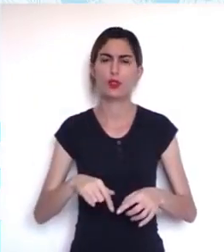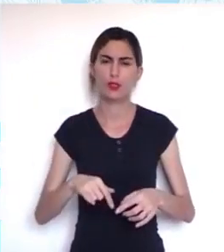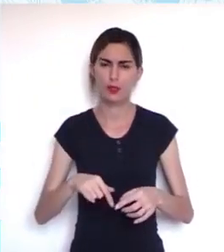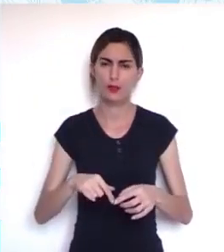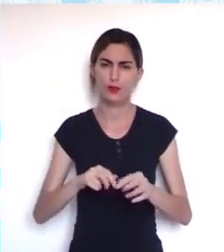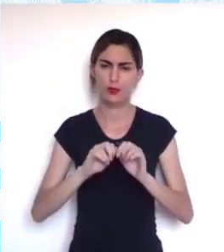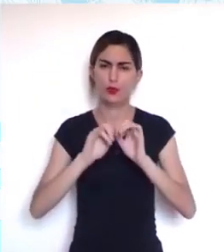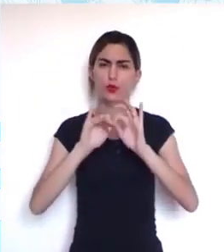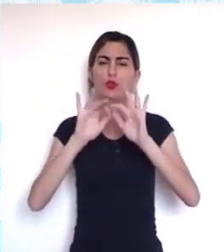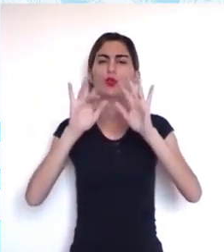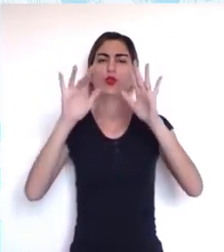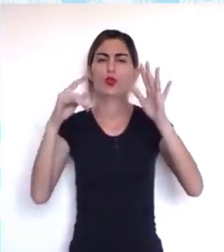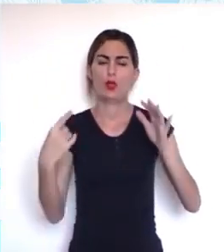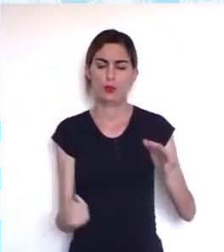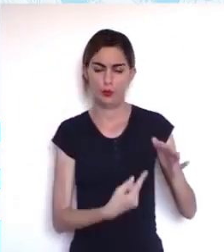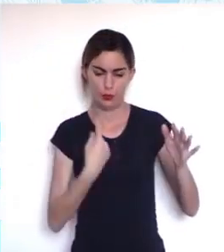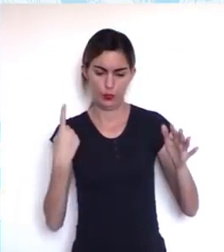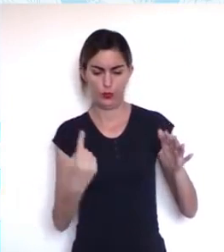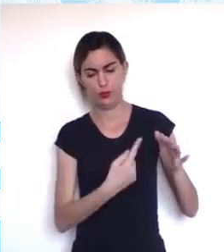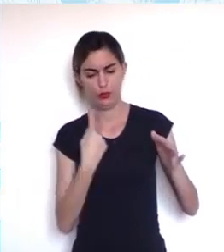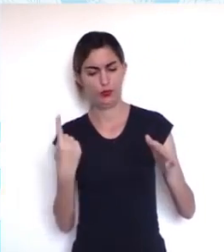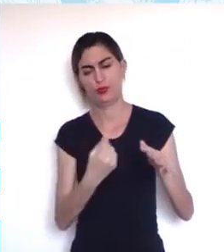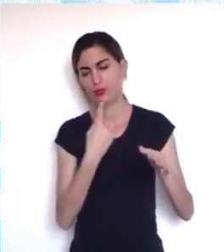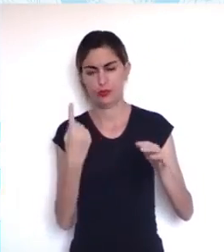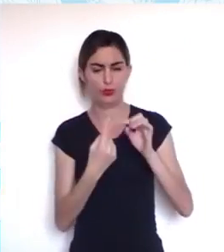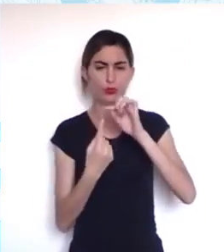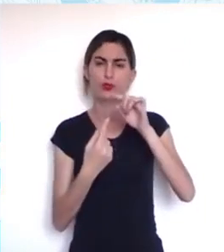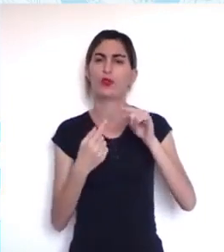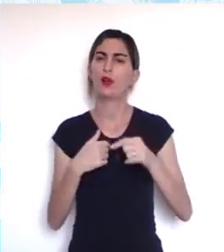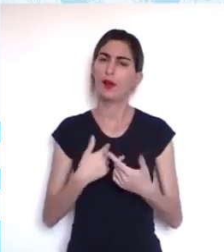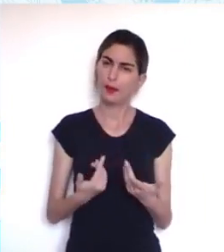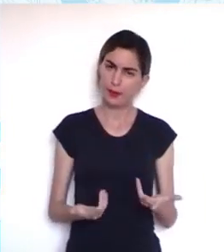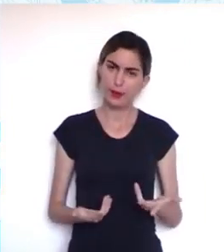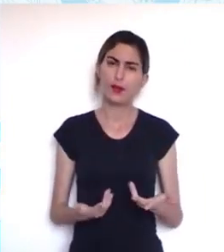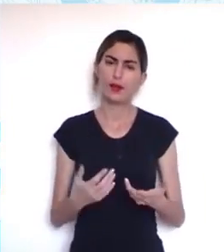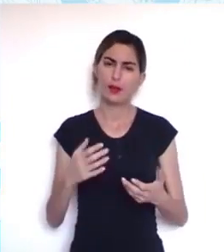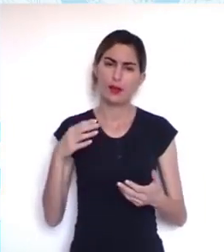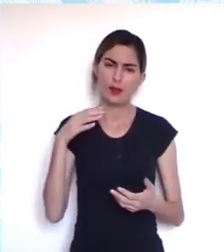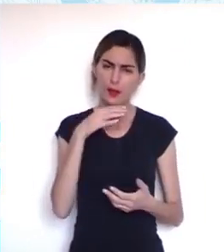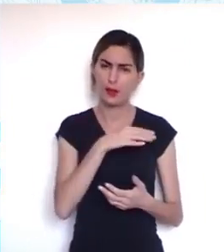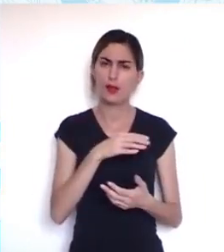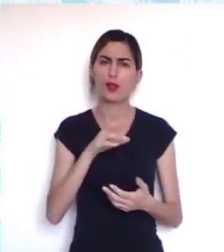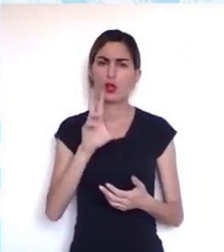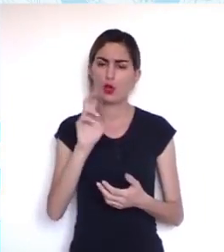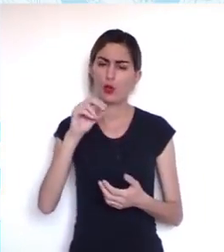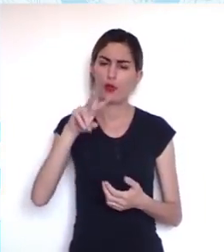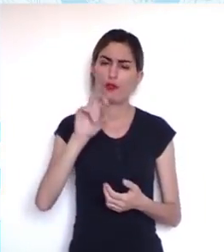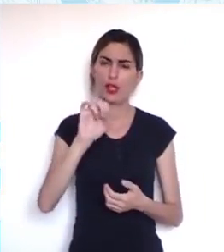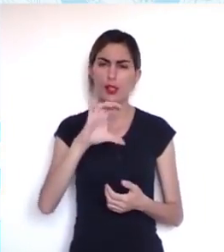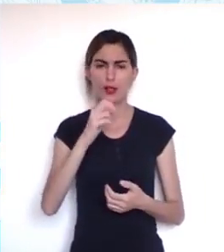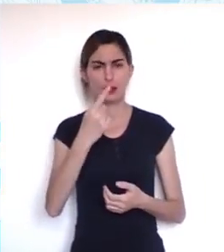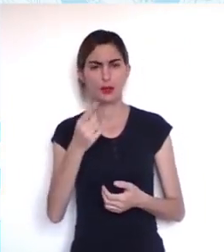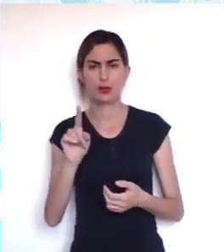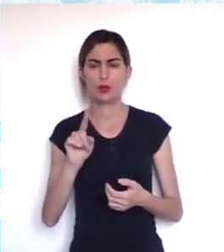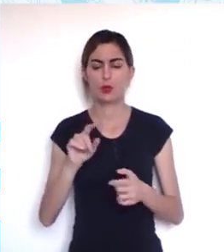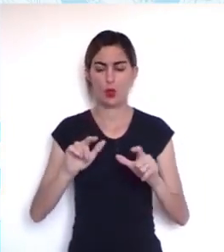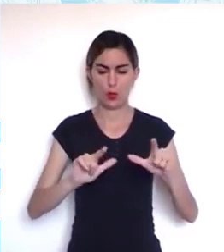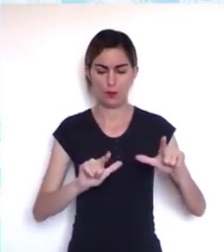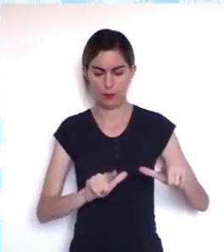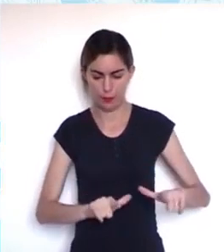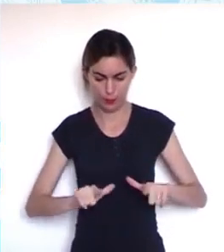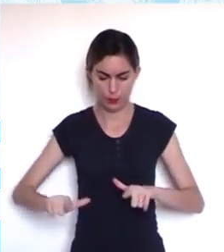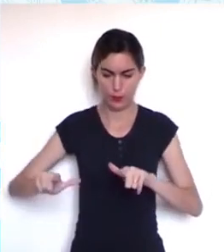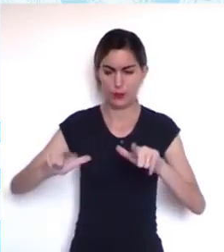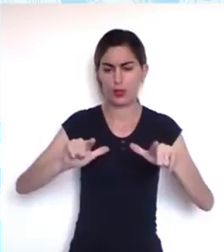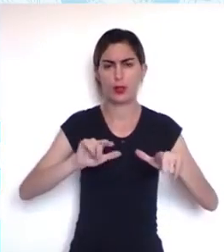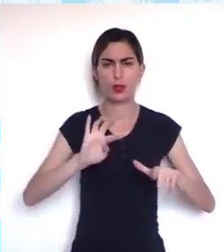ó, circulando, circulando, circulando. Isso é o calor que a gente chama de calor por convecção. Então, a